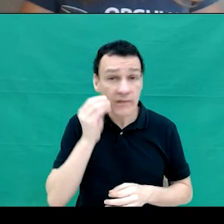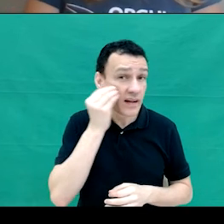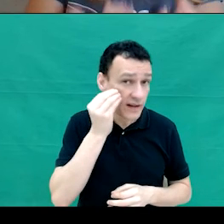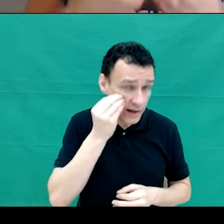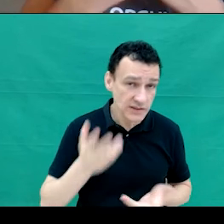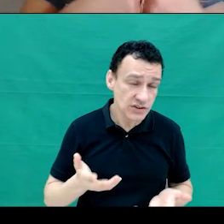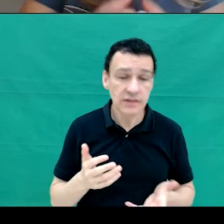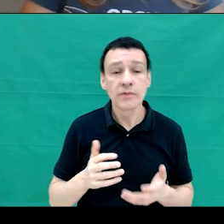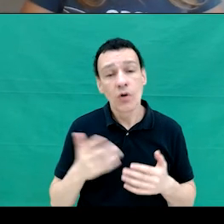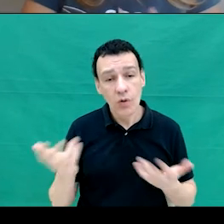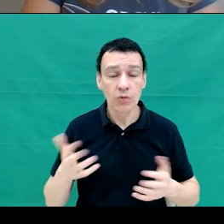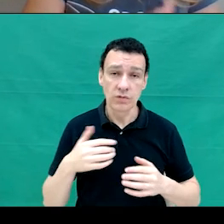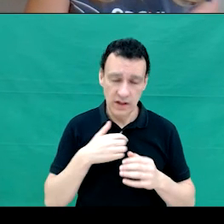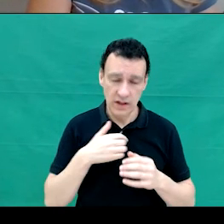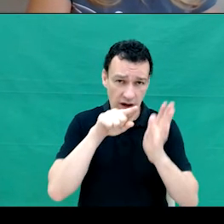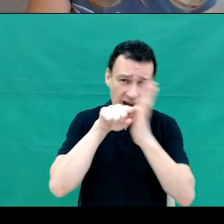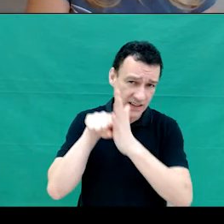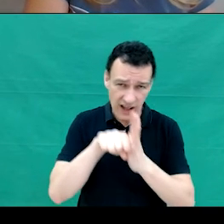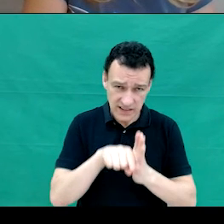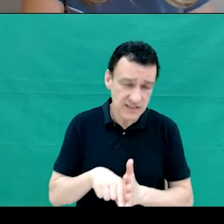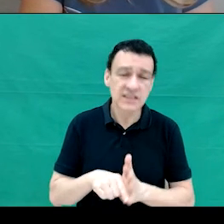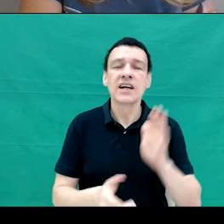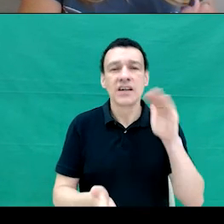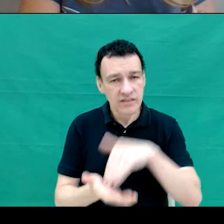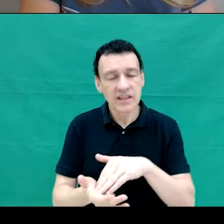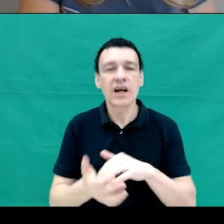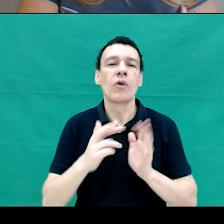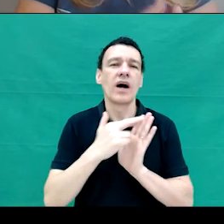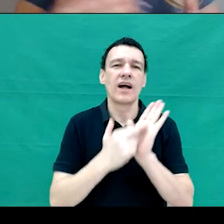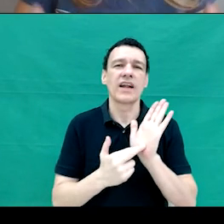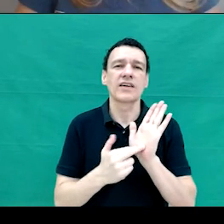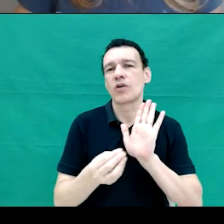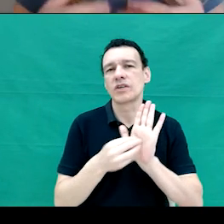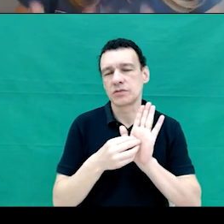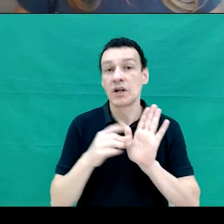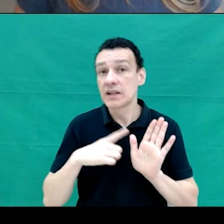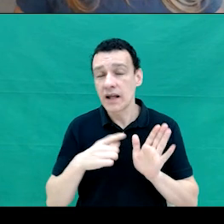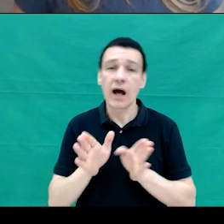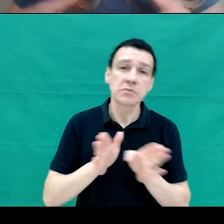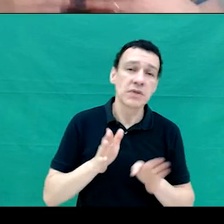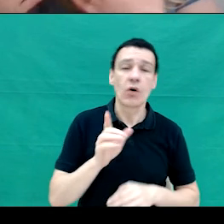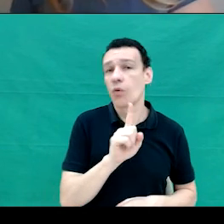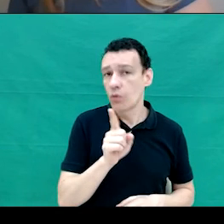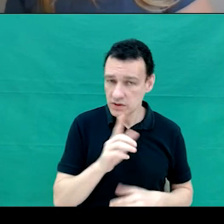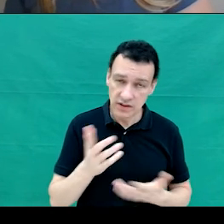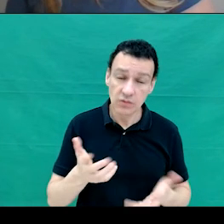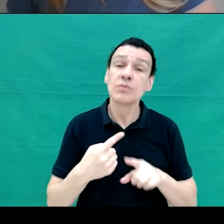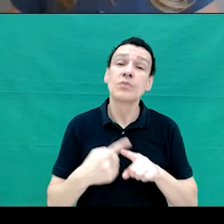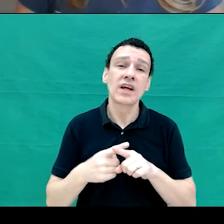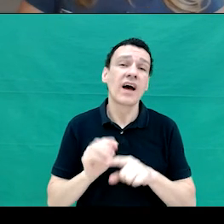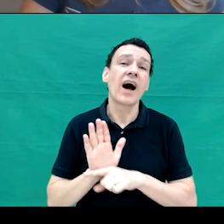já tirar um relatório desses resultados da validação da acessibilidade, né, que ajuda o QA a reportar